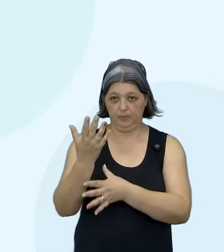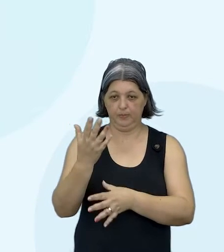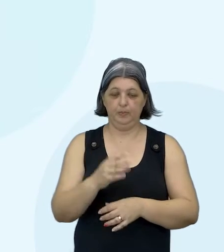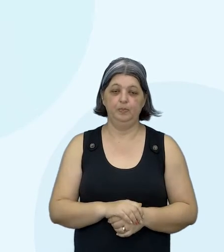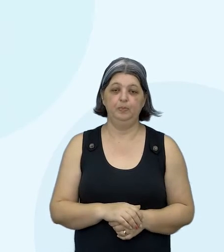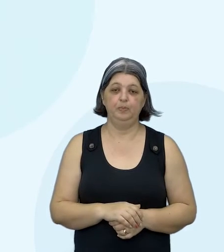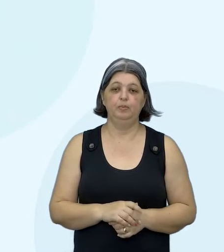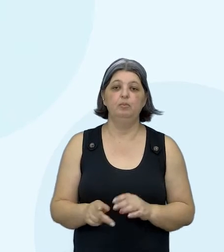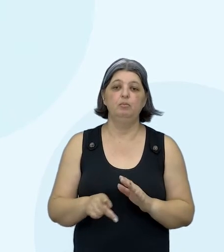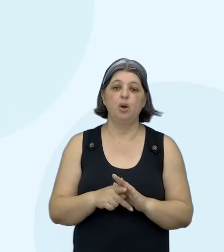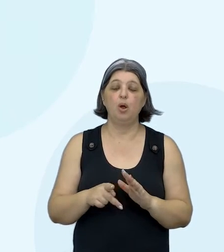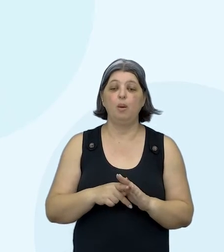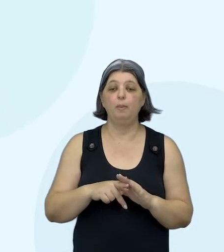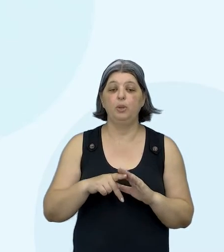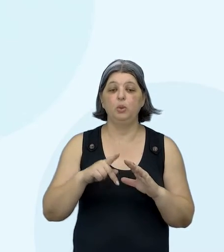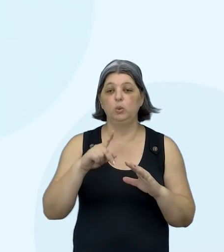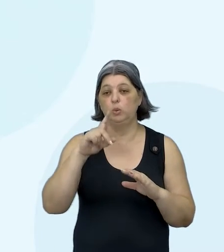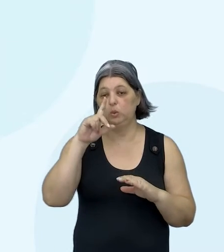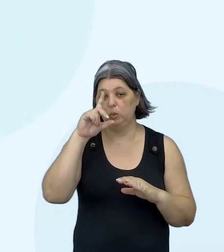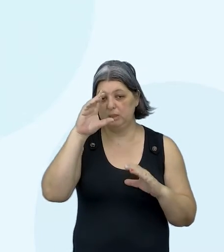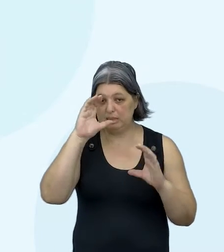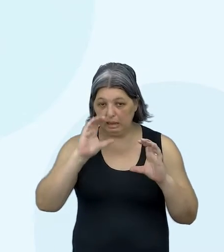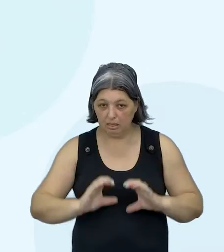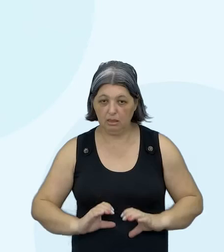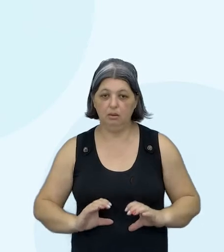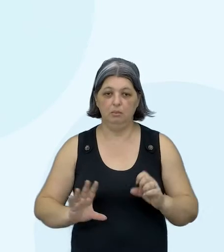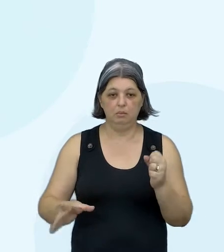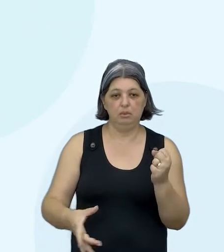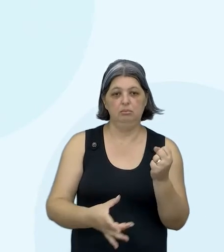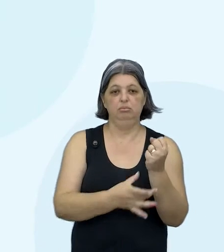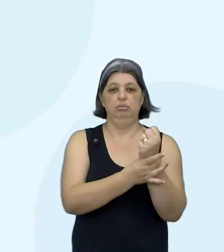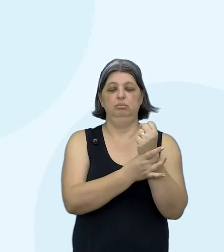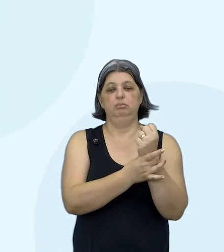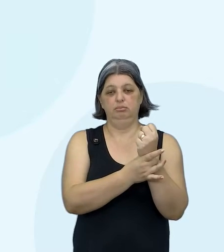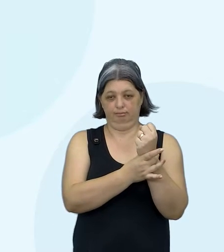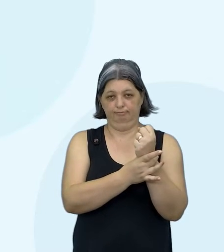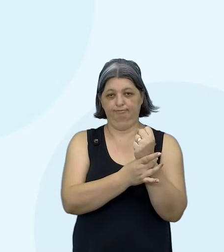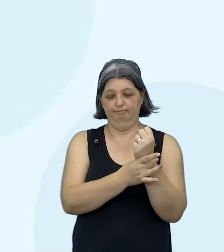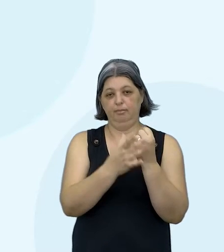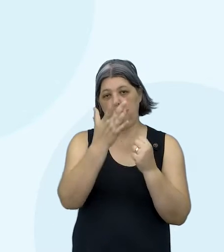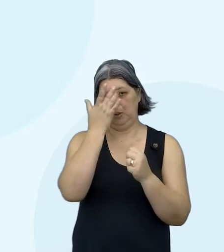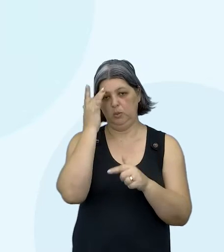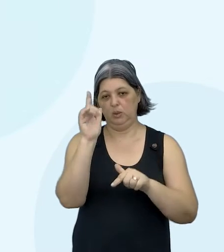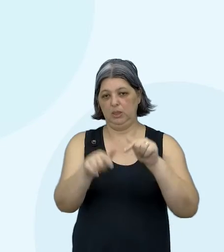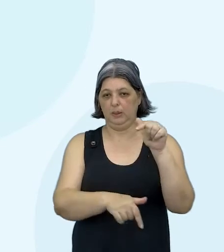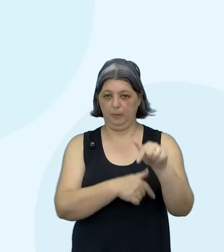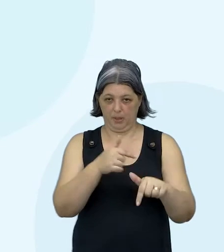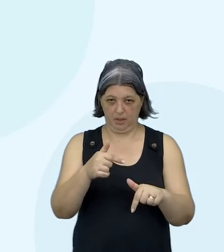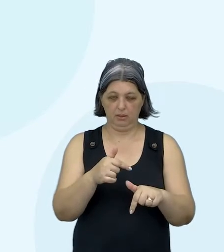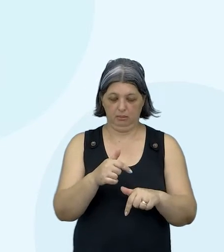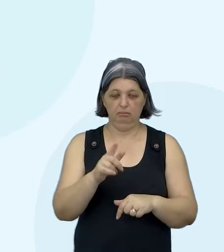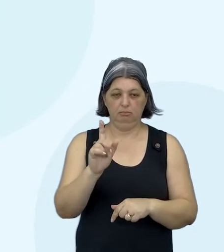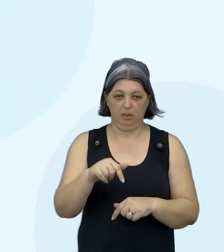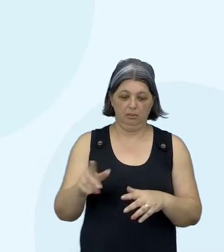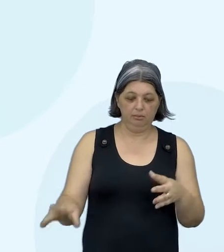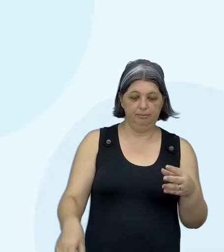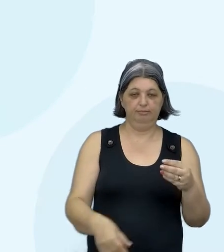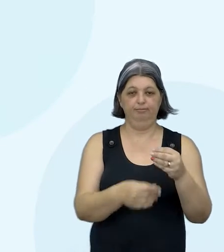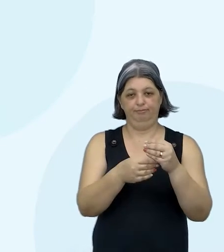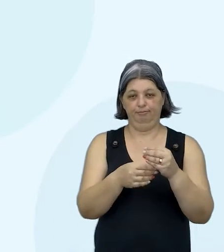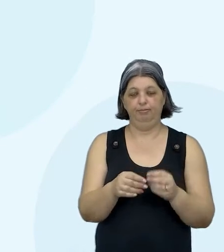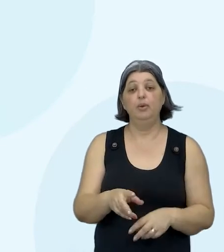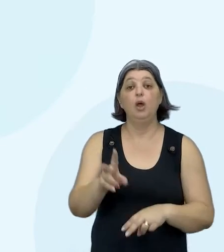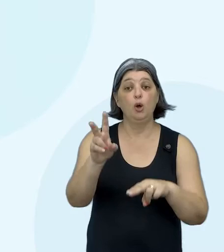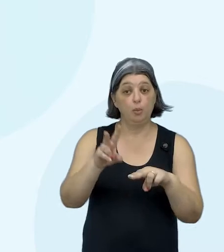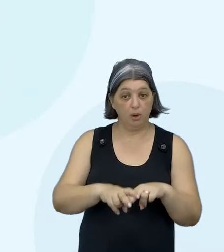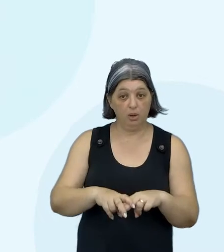os direitos trabalhistas e a Seguridade Social são ampliados. Não é à toa, eu já falei, por isso que a